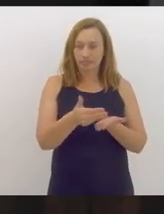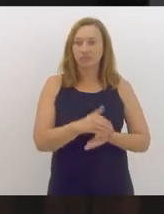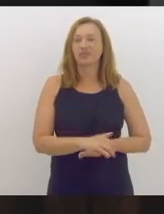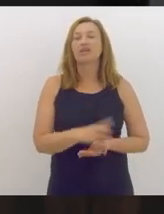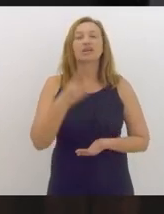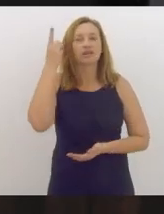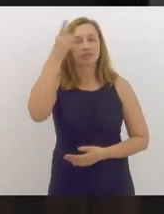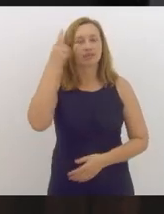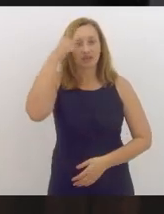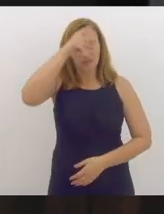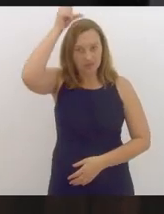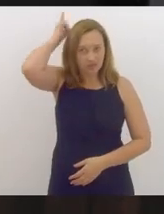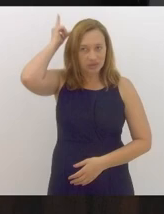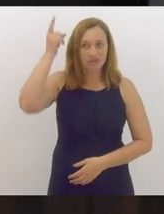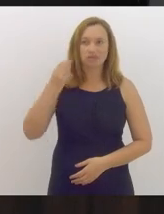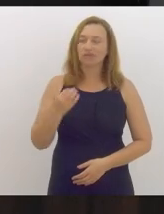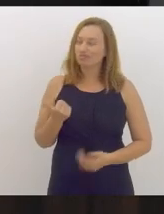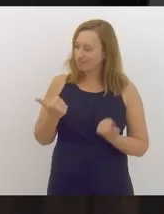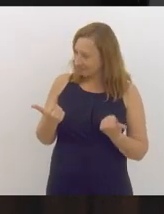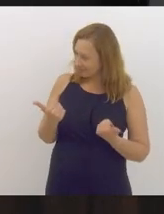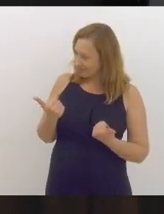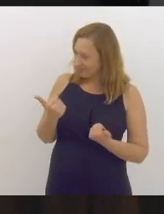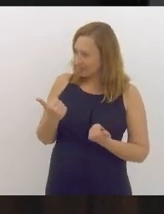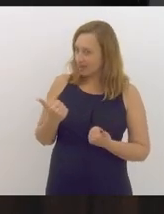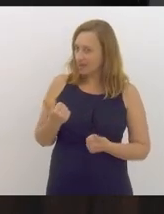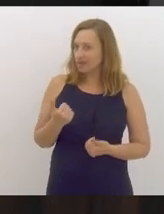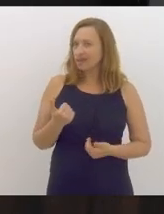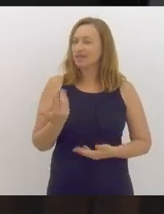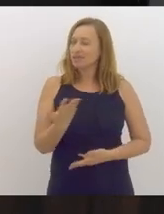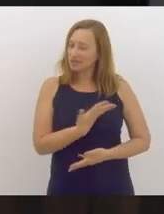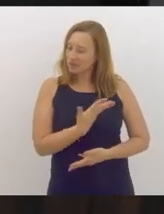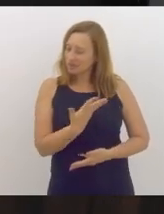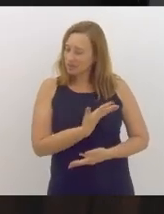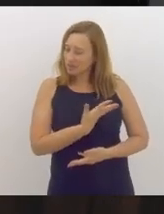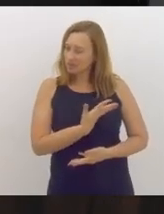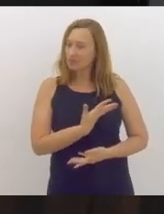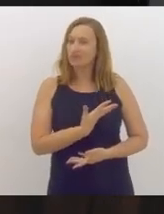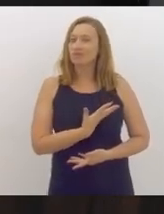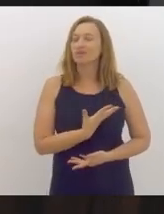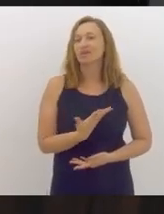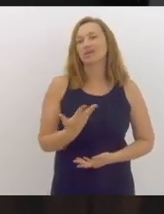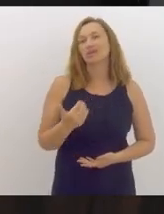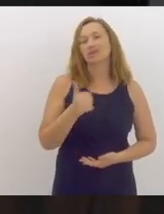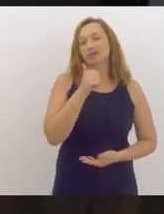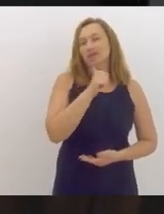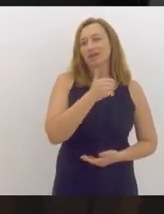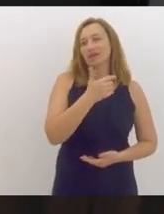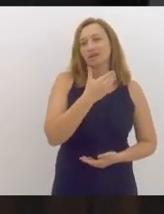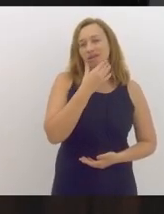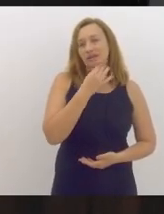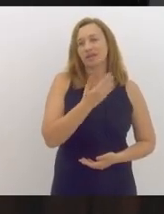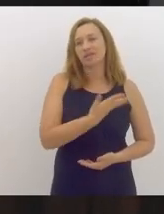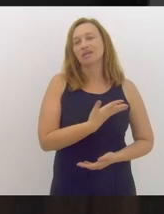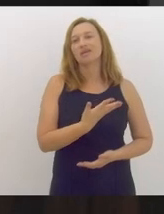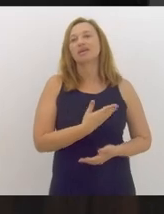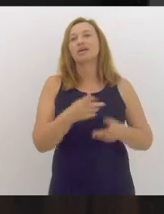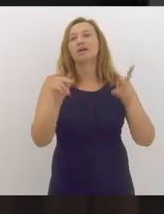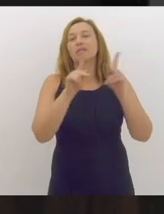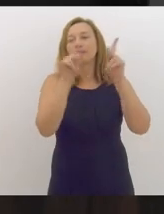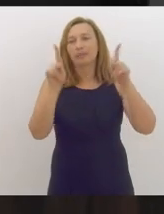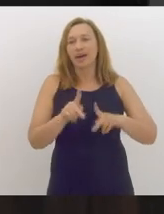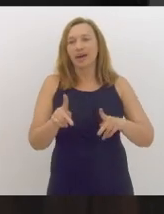Deputado Luiz, tudo de melhor para os amigos e amigas. Muita sorte, muita paz, muita